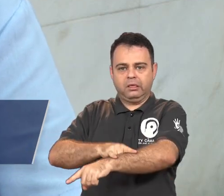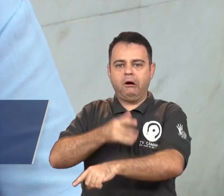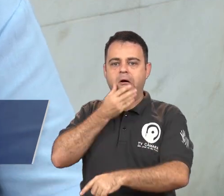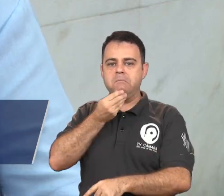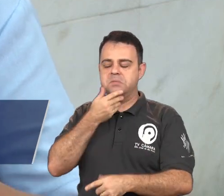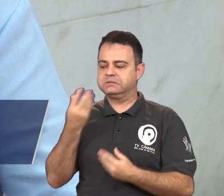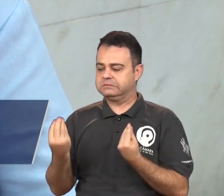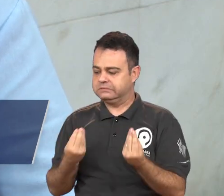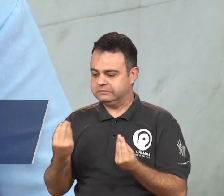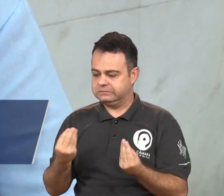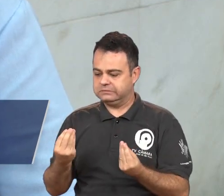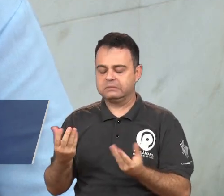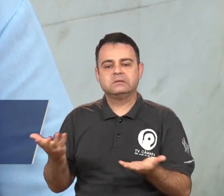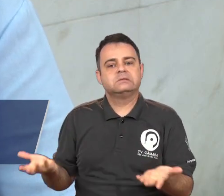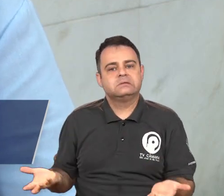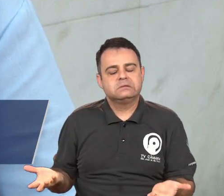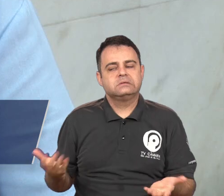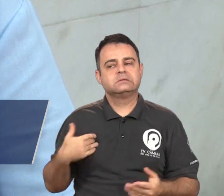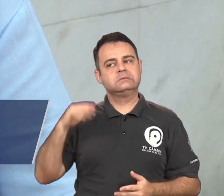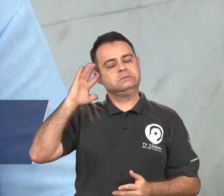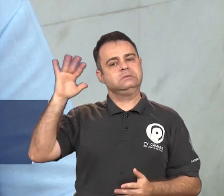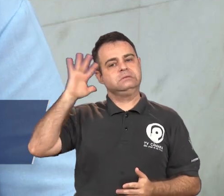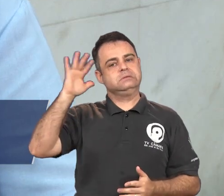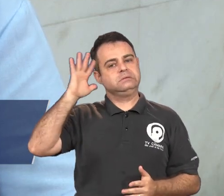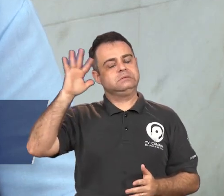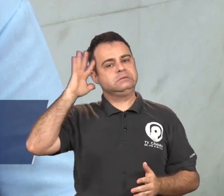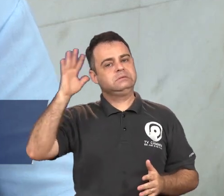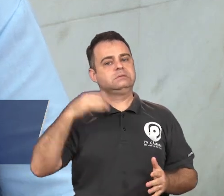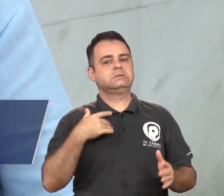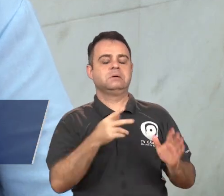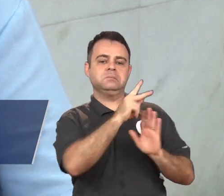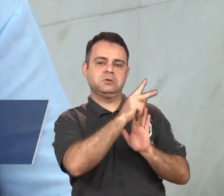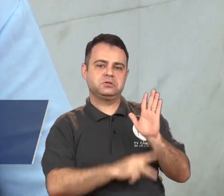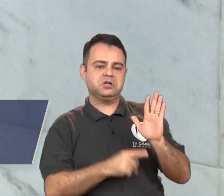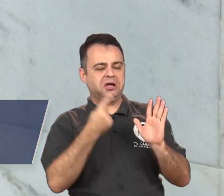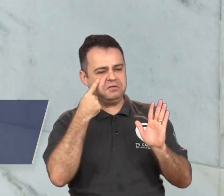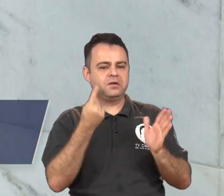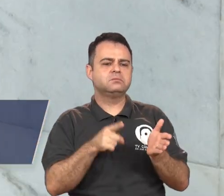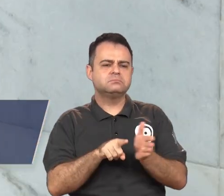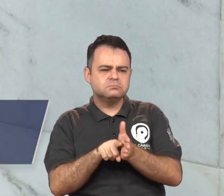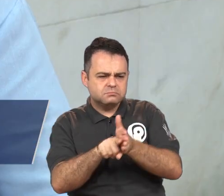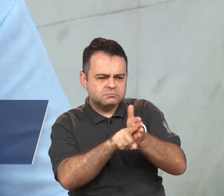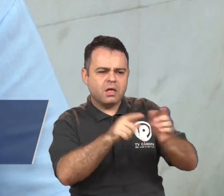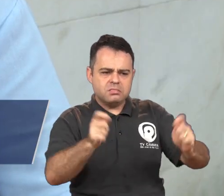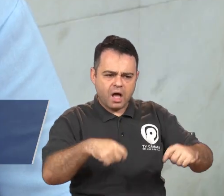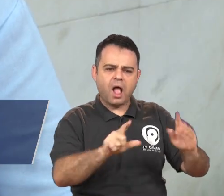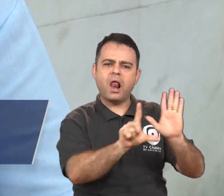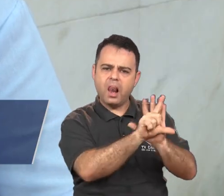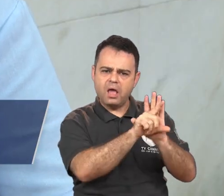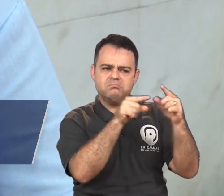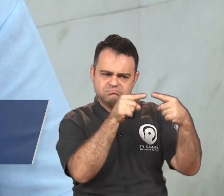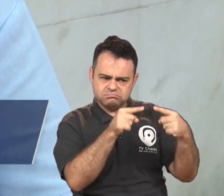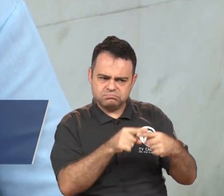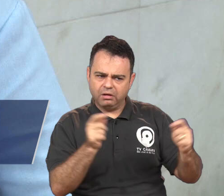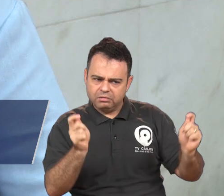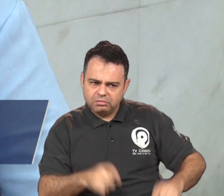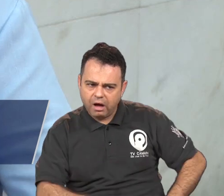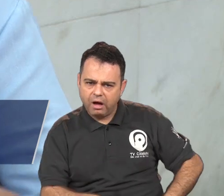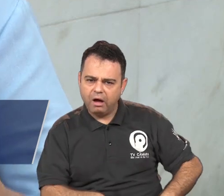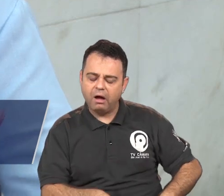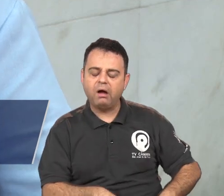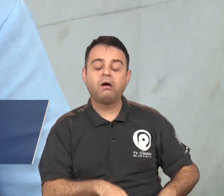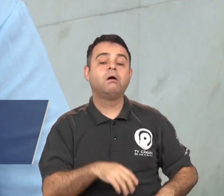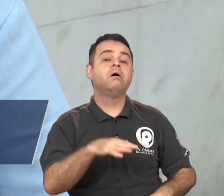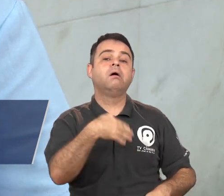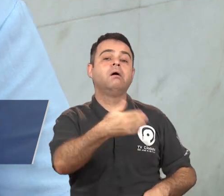a gente trabalhou a lei. A gente sempre procura ver a legalidade da lei. E esse projeto